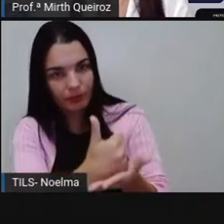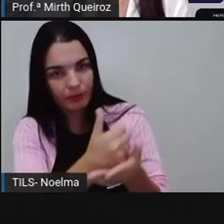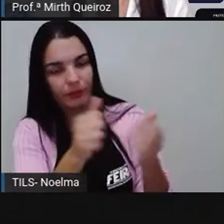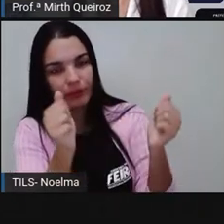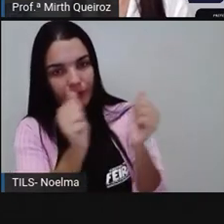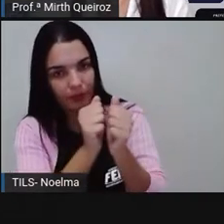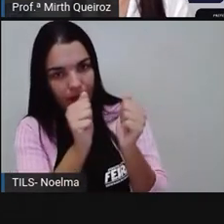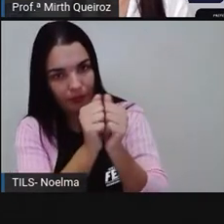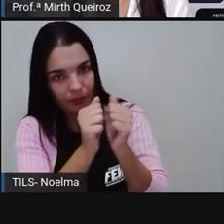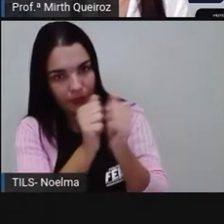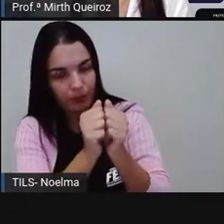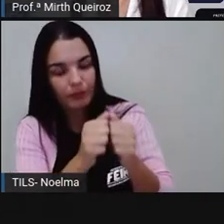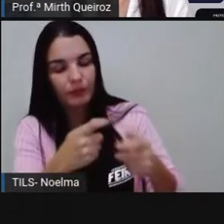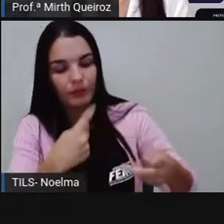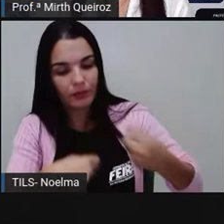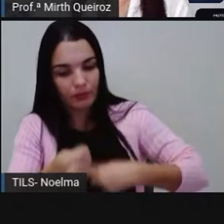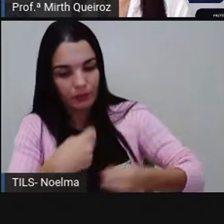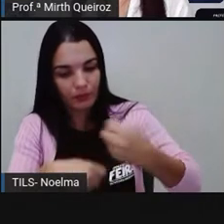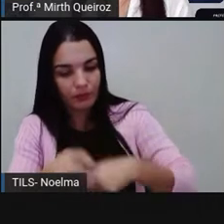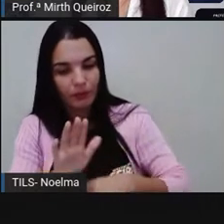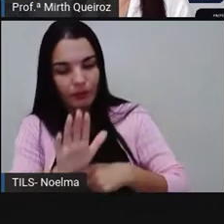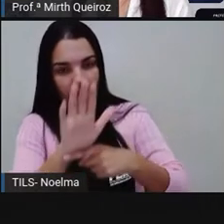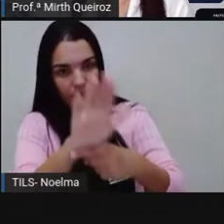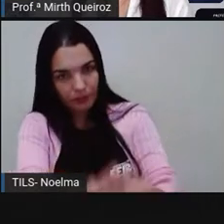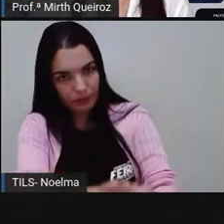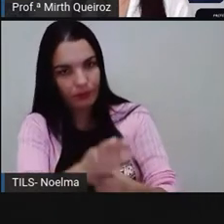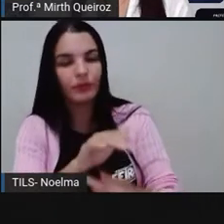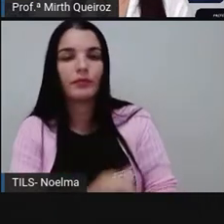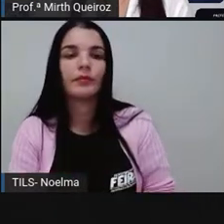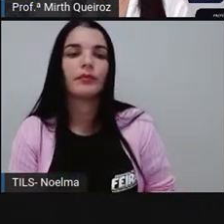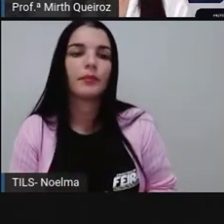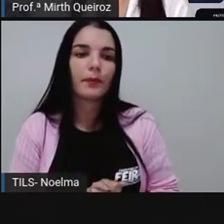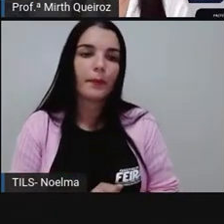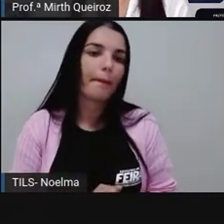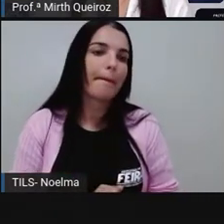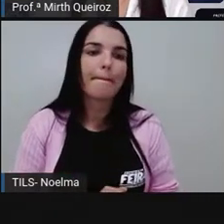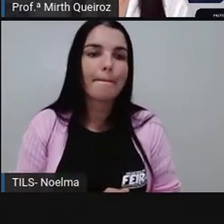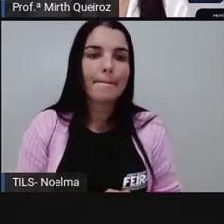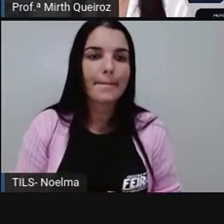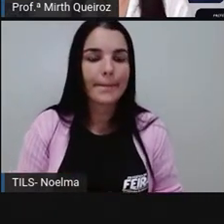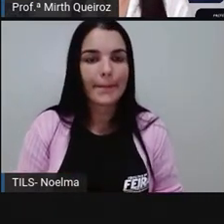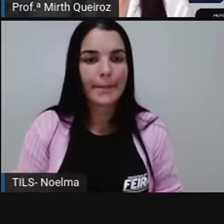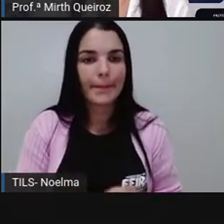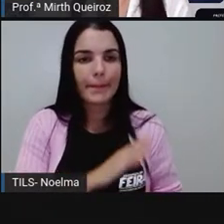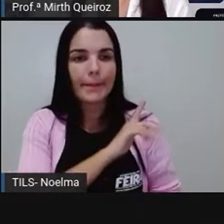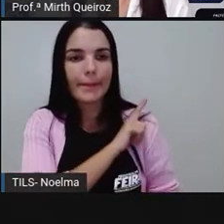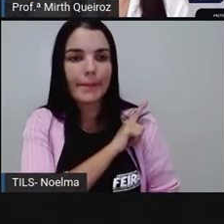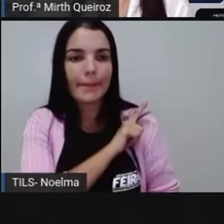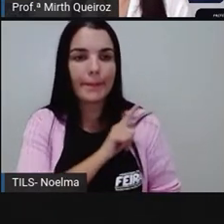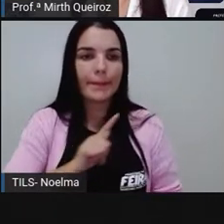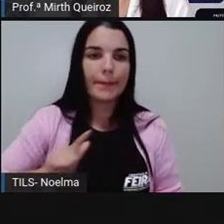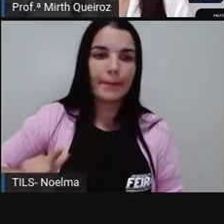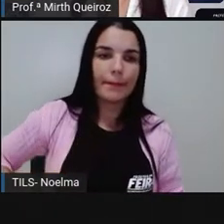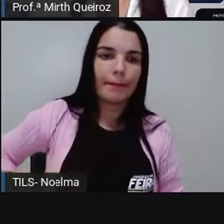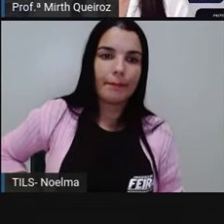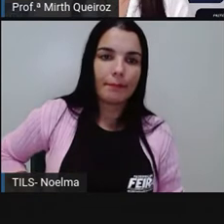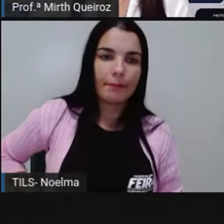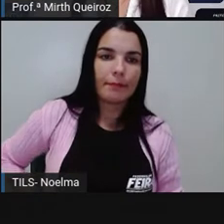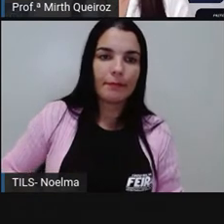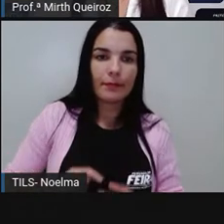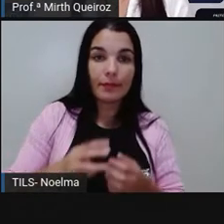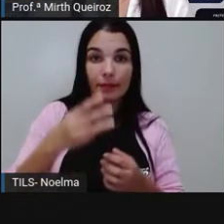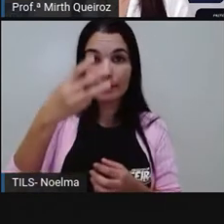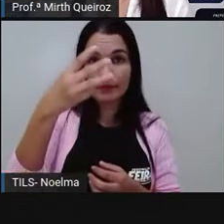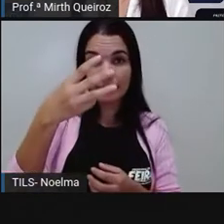ajudar na administração aí da colônia, né? Da América Portuguesa. E aí nós temos os três